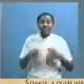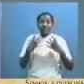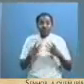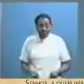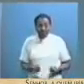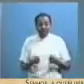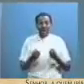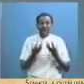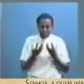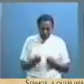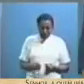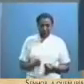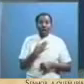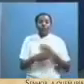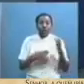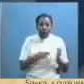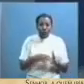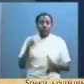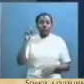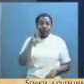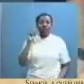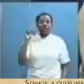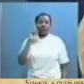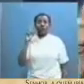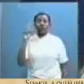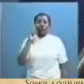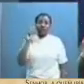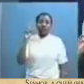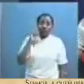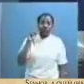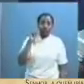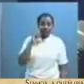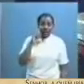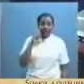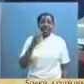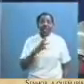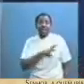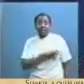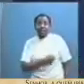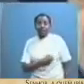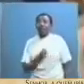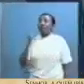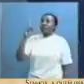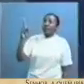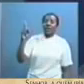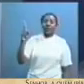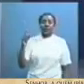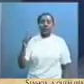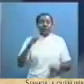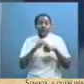Viciado na droga de certos canais de televisão, viciado na droga da fofoca, da calúnia, da